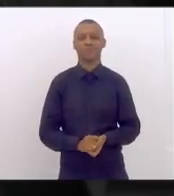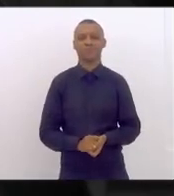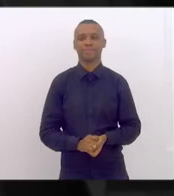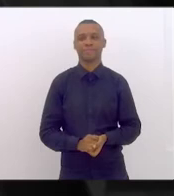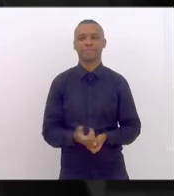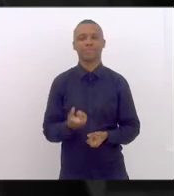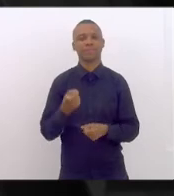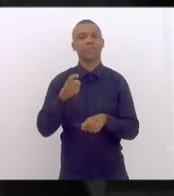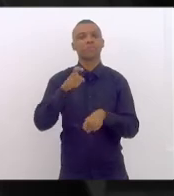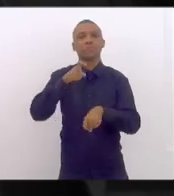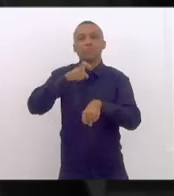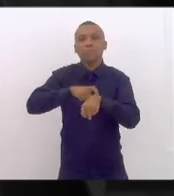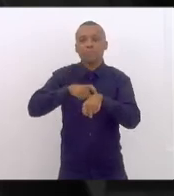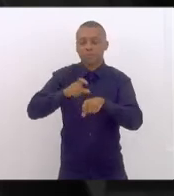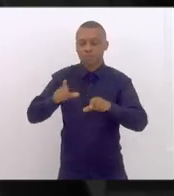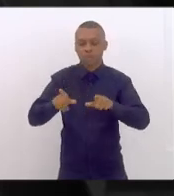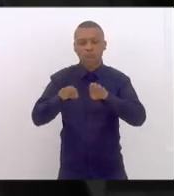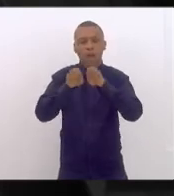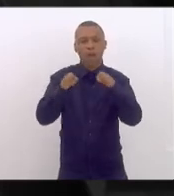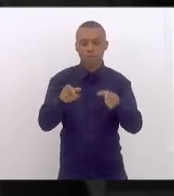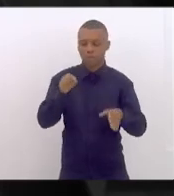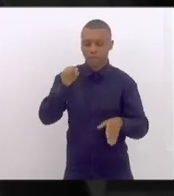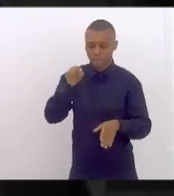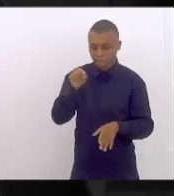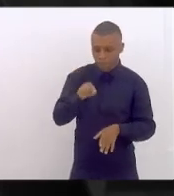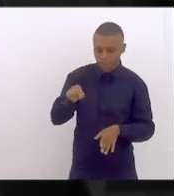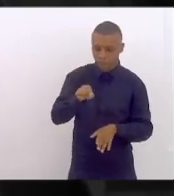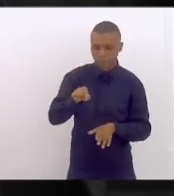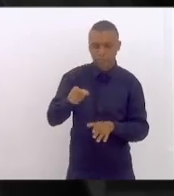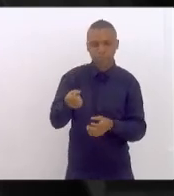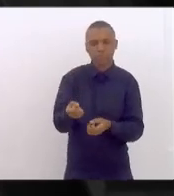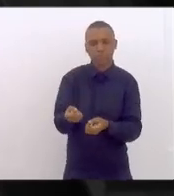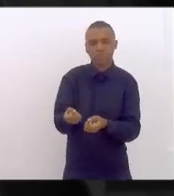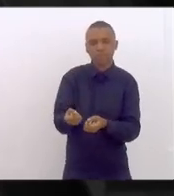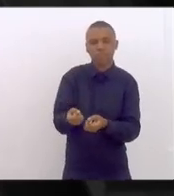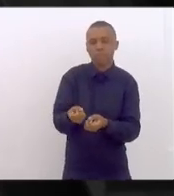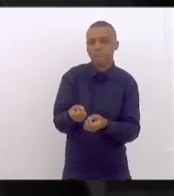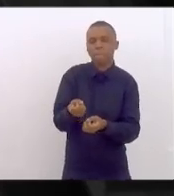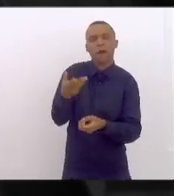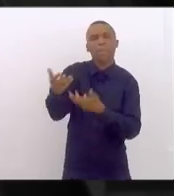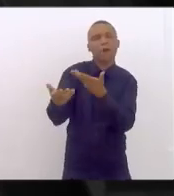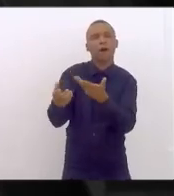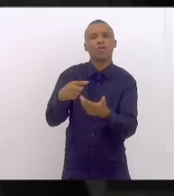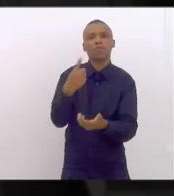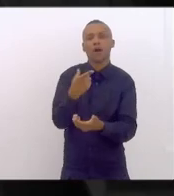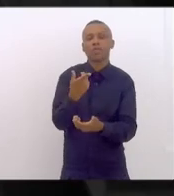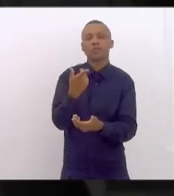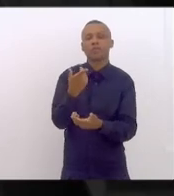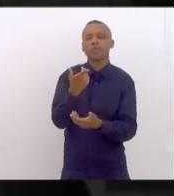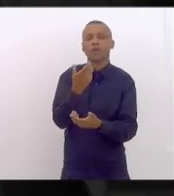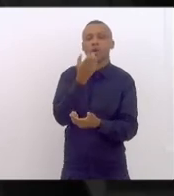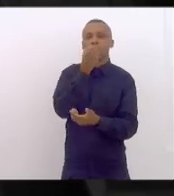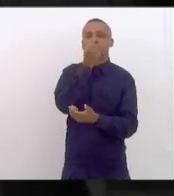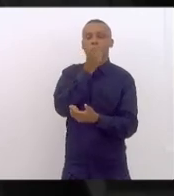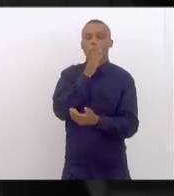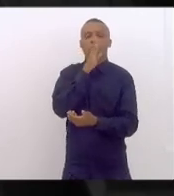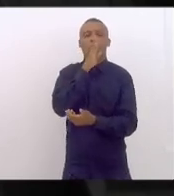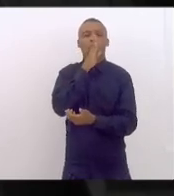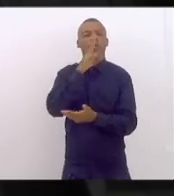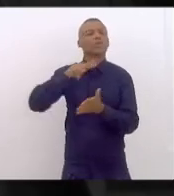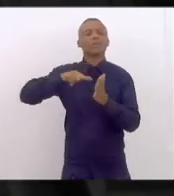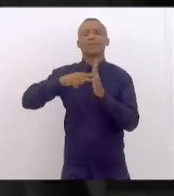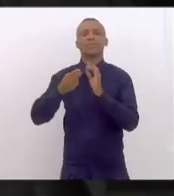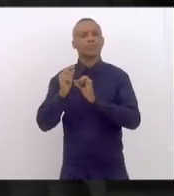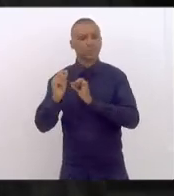as urnas falam nós nos calamos isso significa dizer o seguinte é